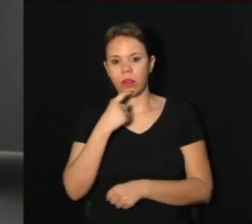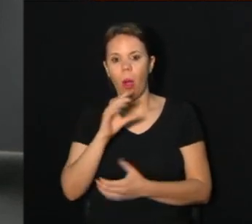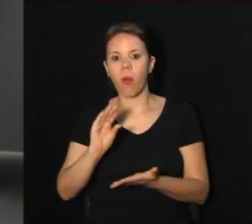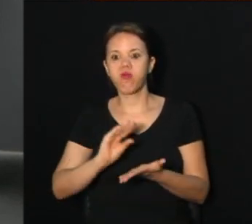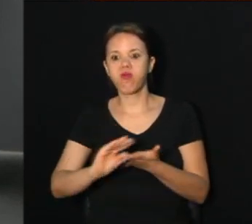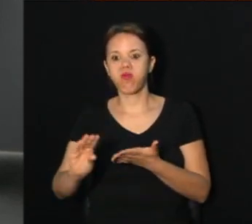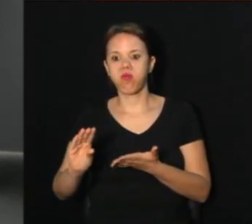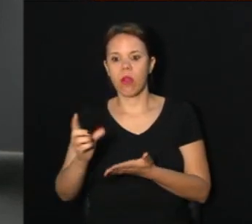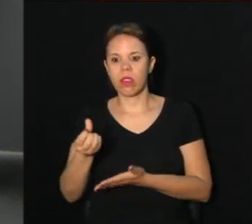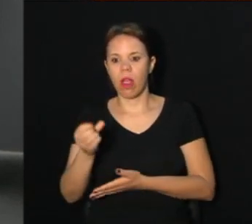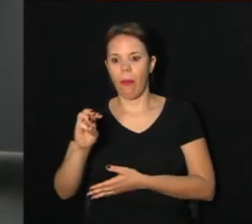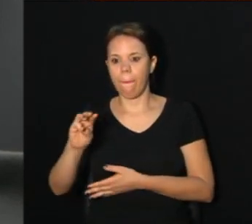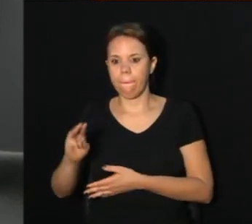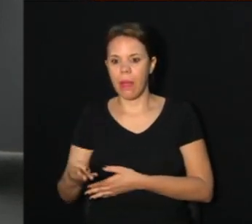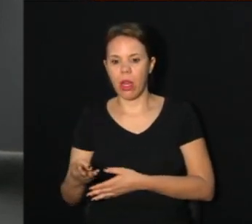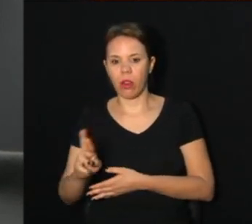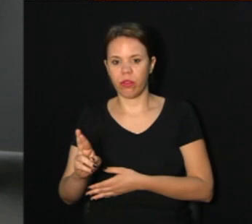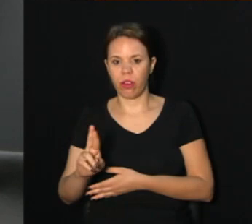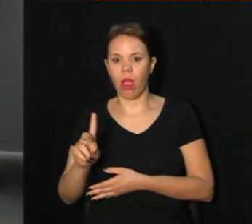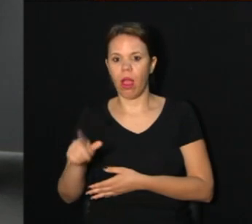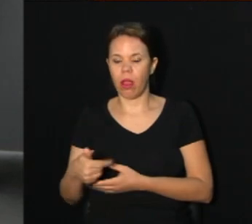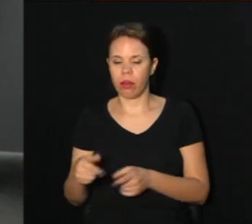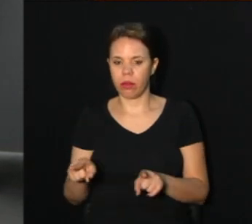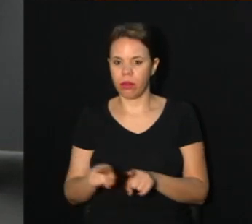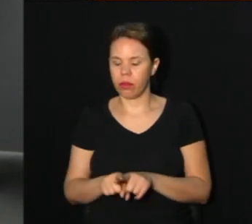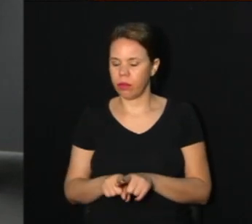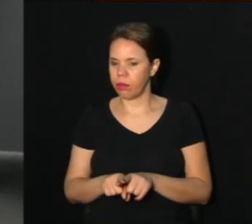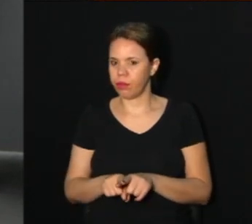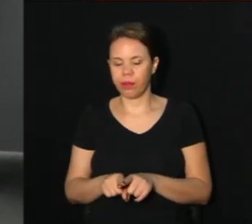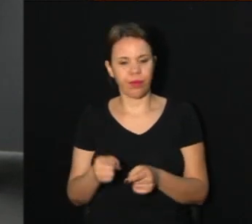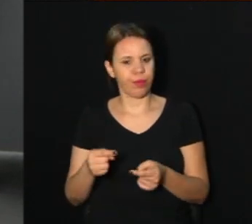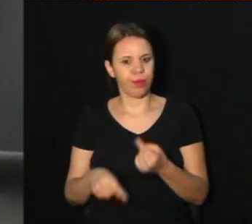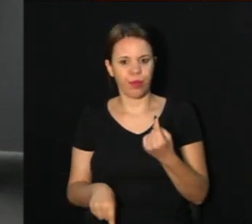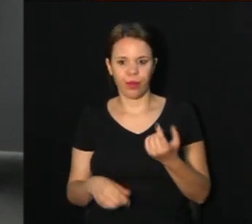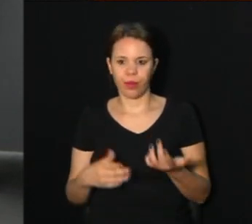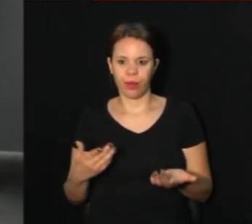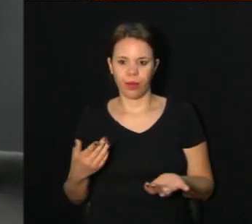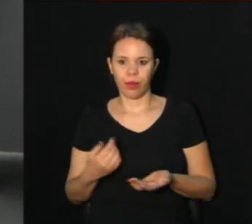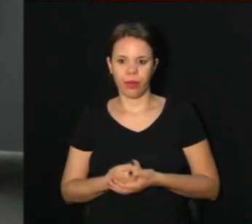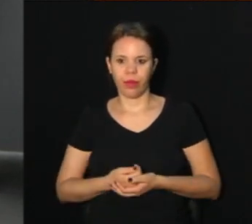com 6 bilhões de reais, é algo totalmente